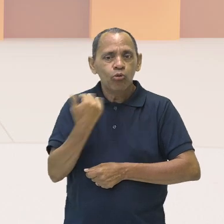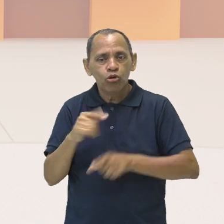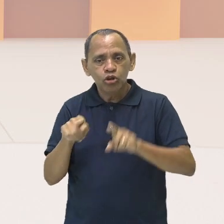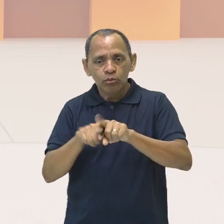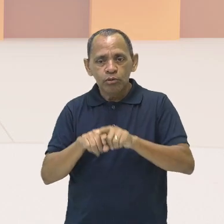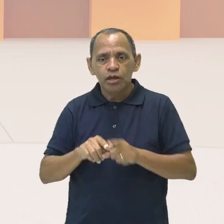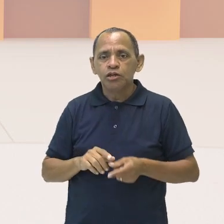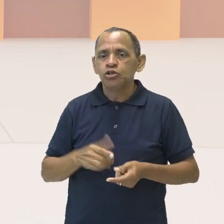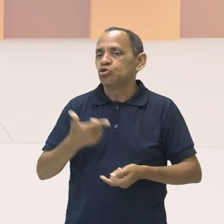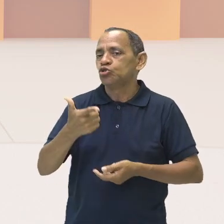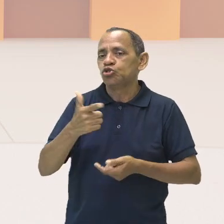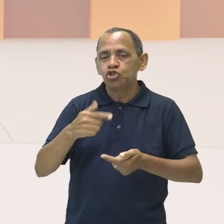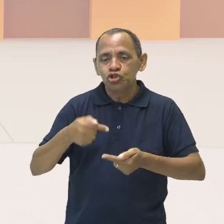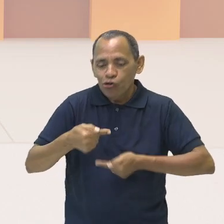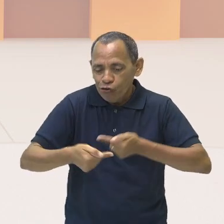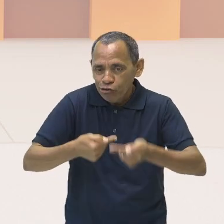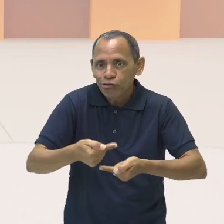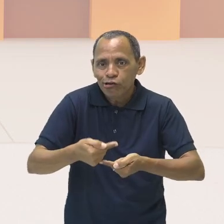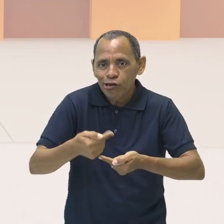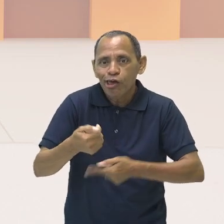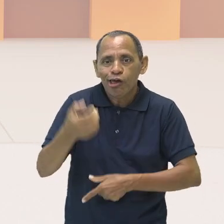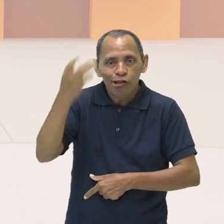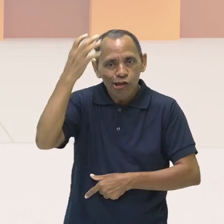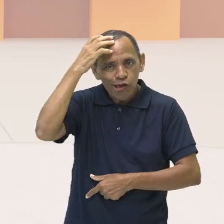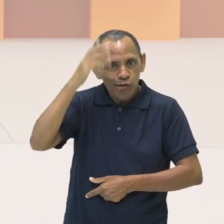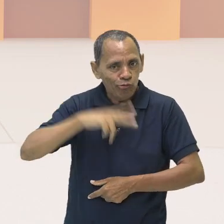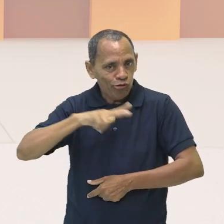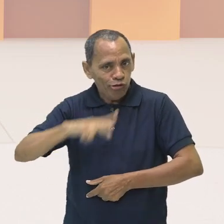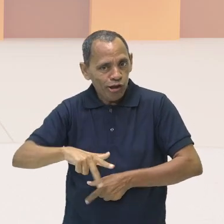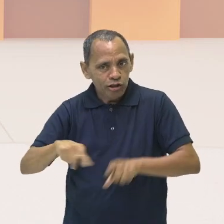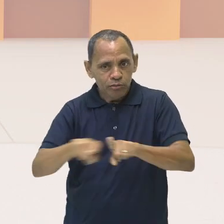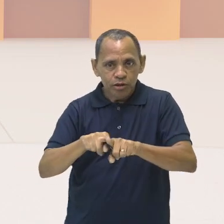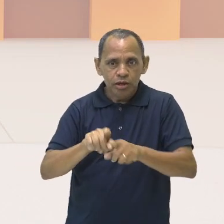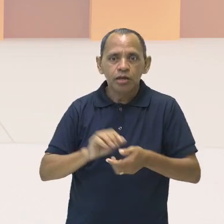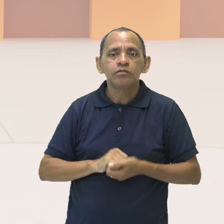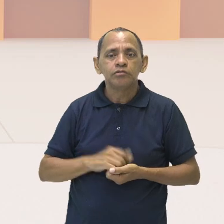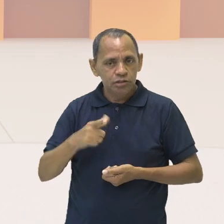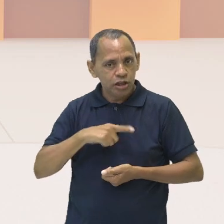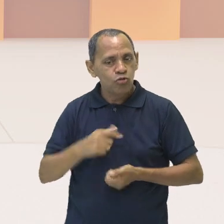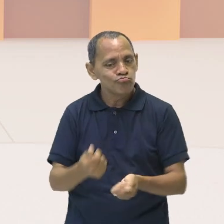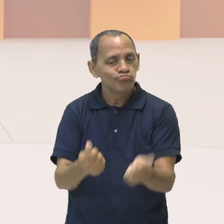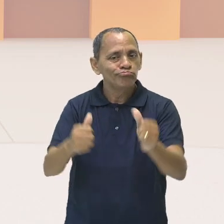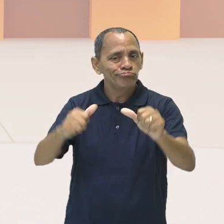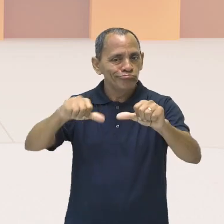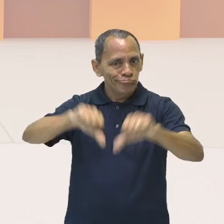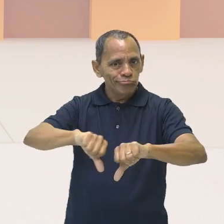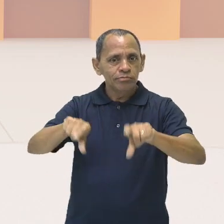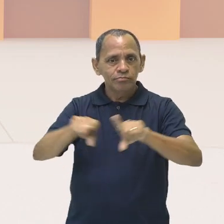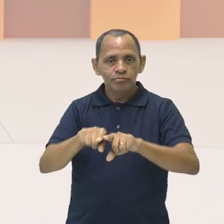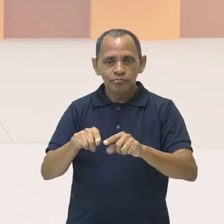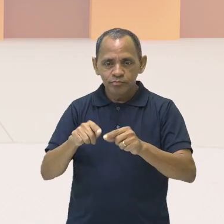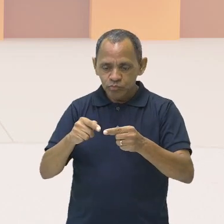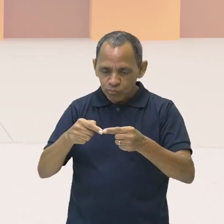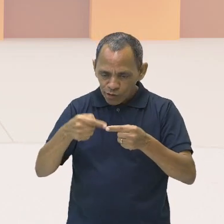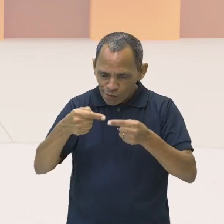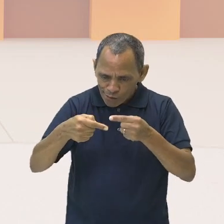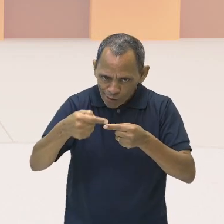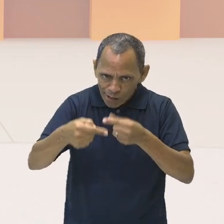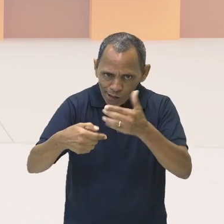herdeiro no trono português. E isso gerou uma crise dinástica. Um tempo depois, o seu